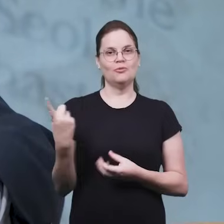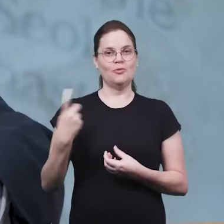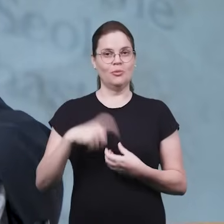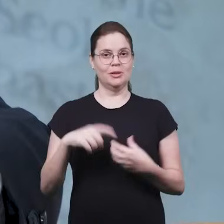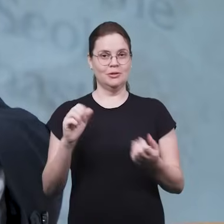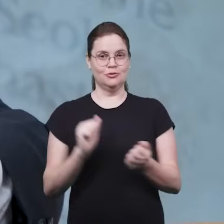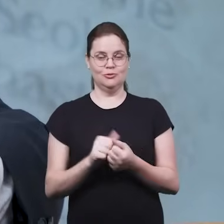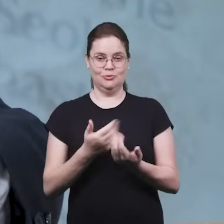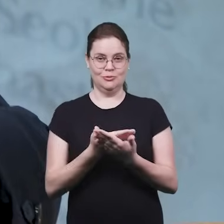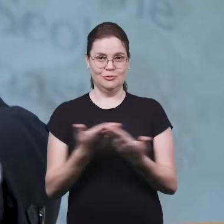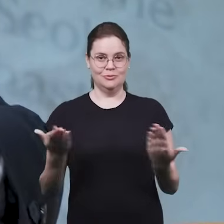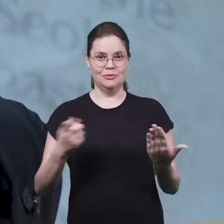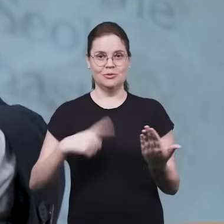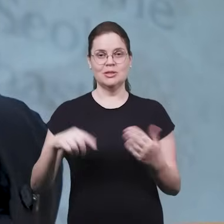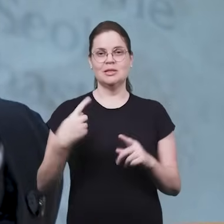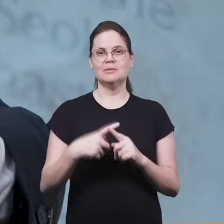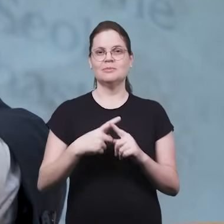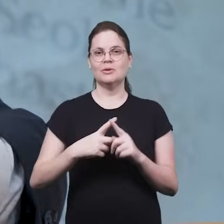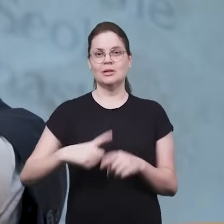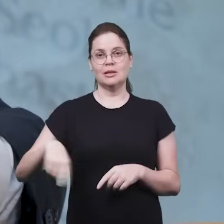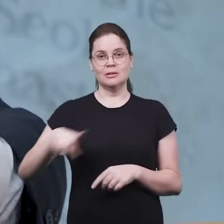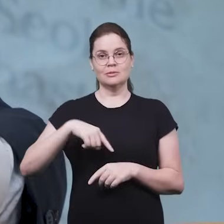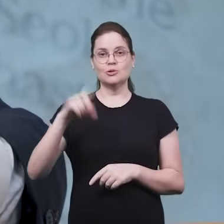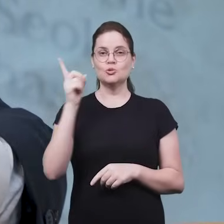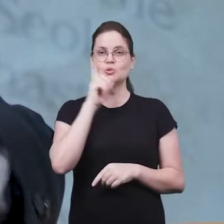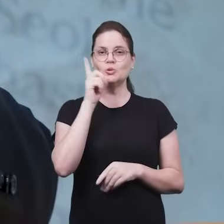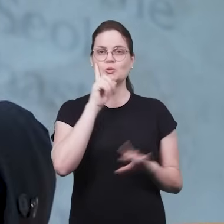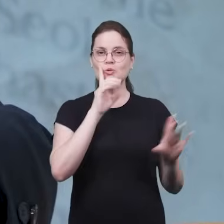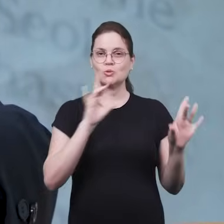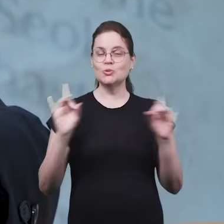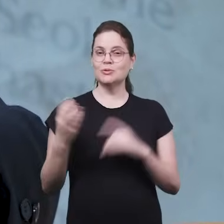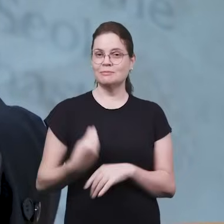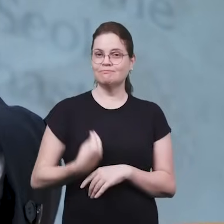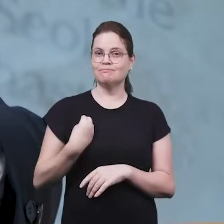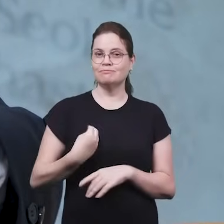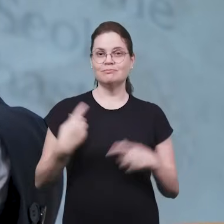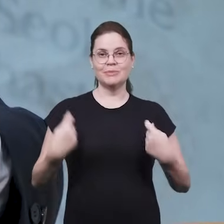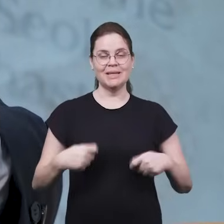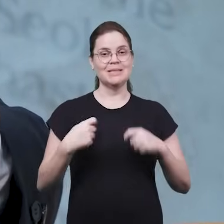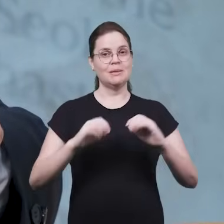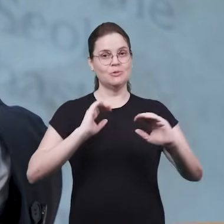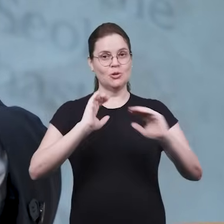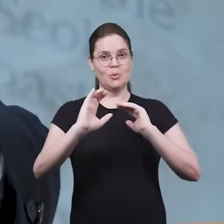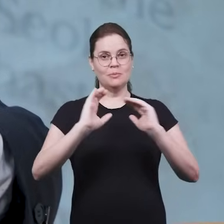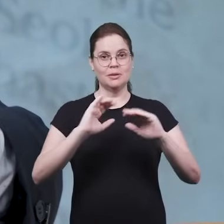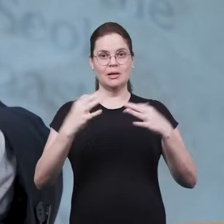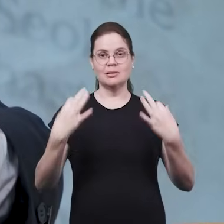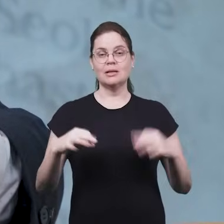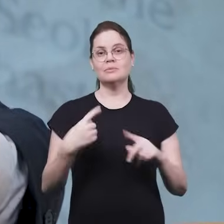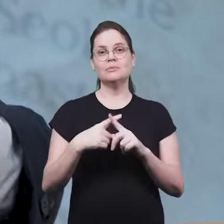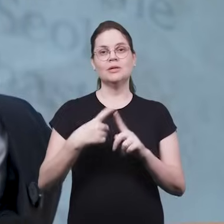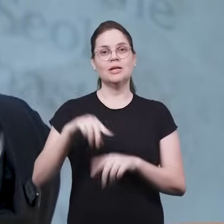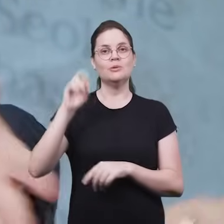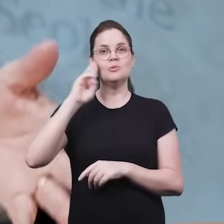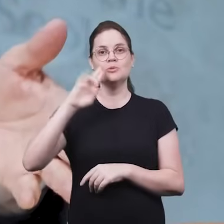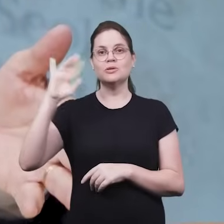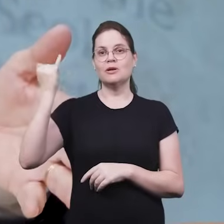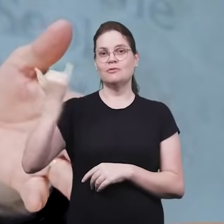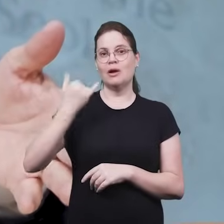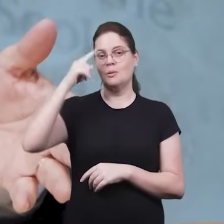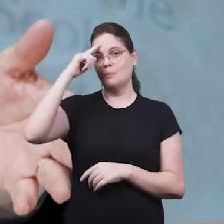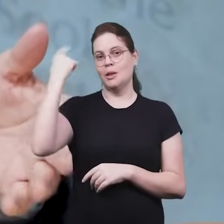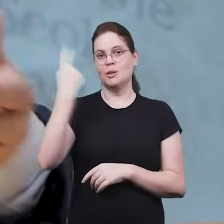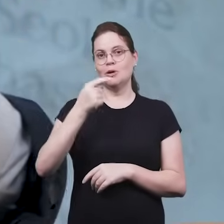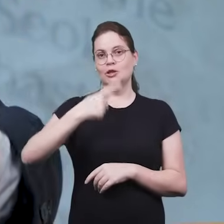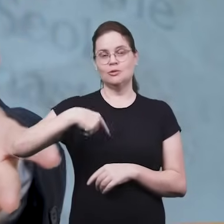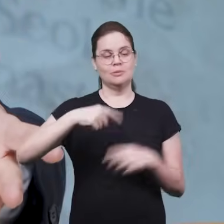Josias. Nós que no nosso dia a dia vivemos tanto da comunicação, porque a ordem de Jesus foi pregar o